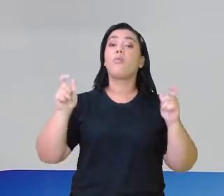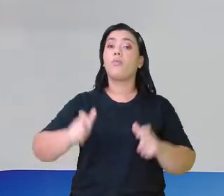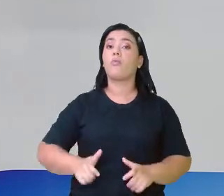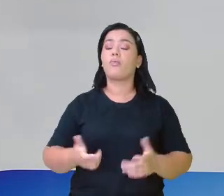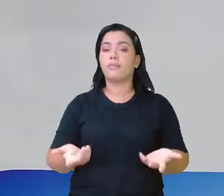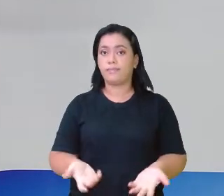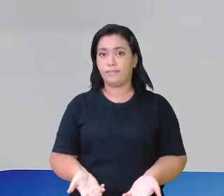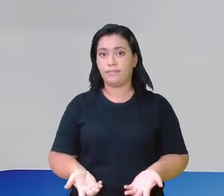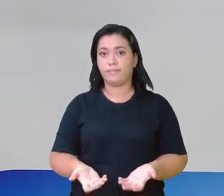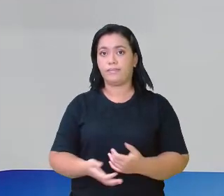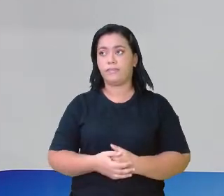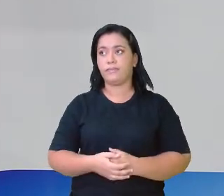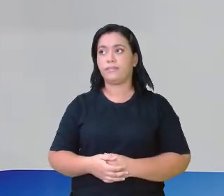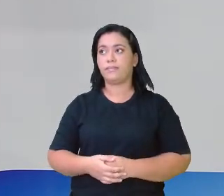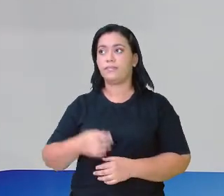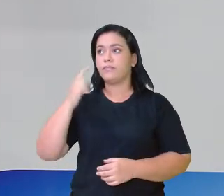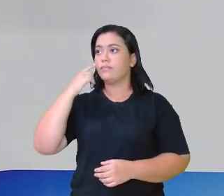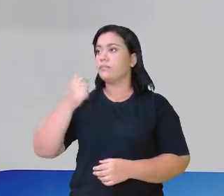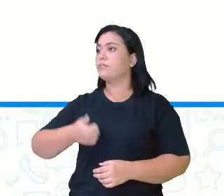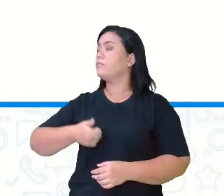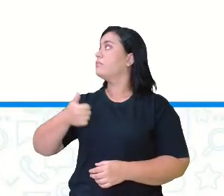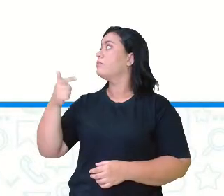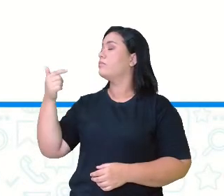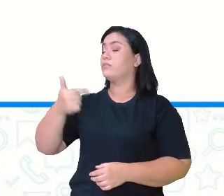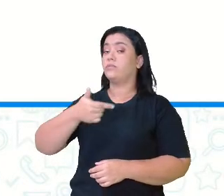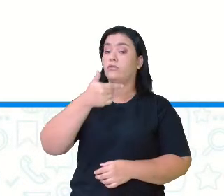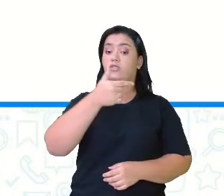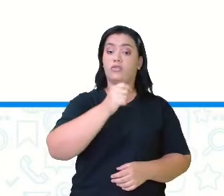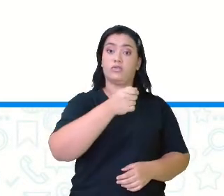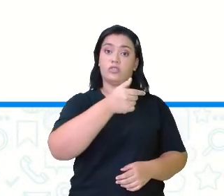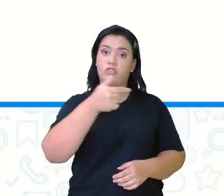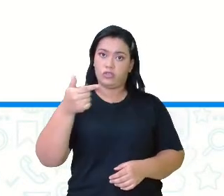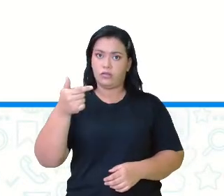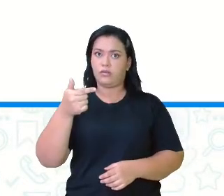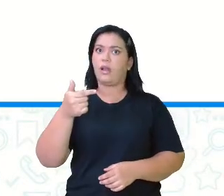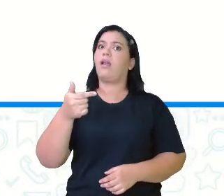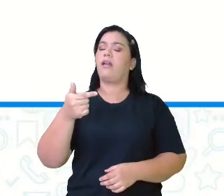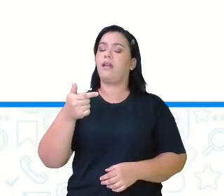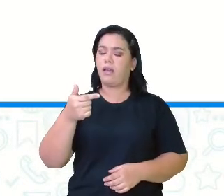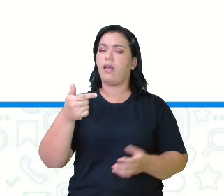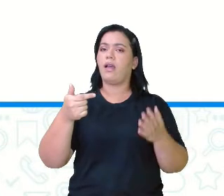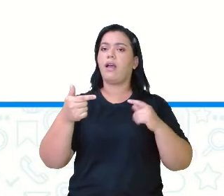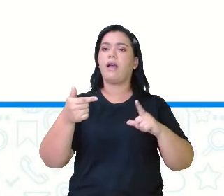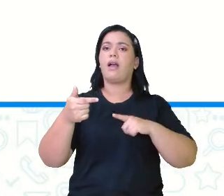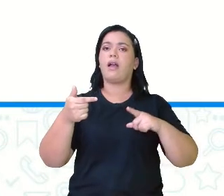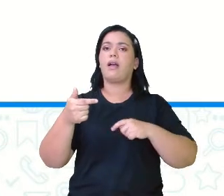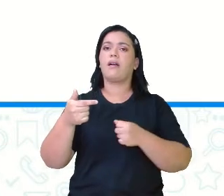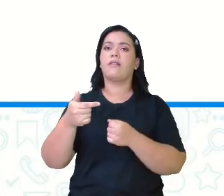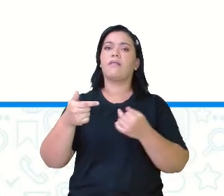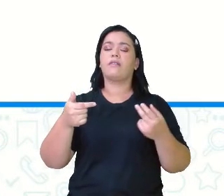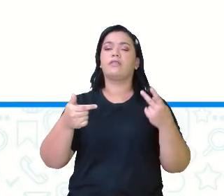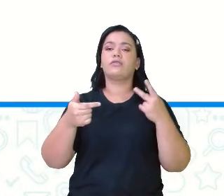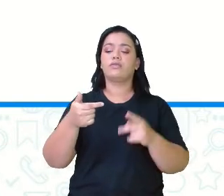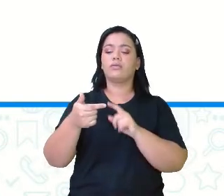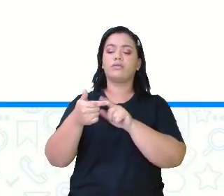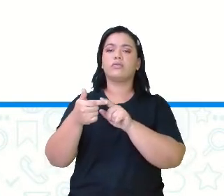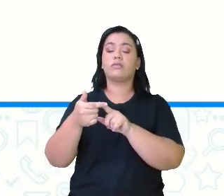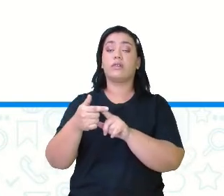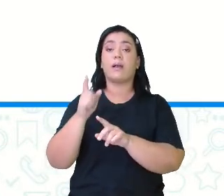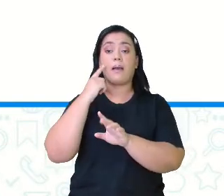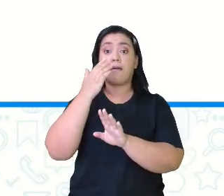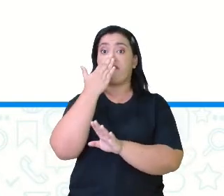Em qual ordem eu vou colocar esse primeiro 2? O 2022 é cheio de 2, né? Mas é esse logo do início aqui,